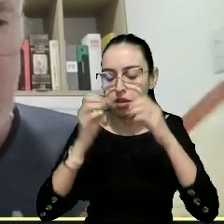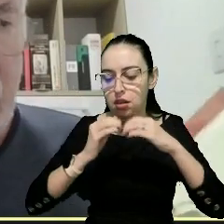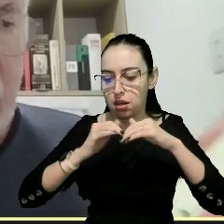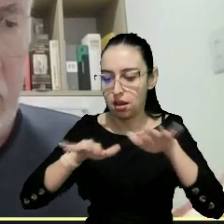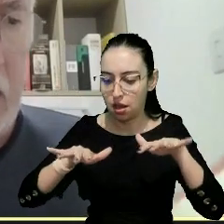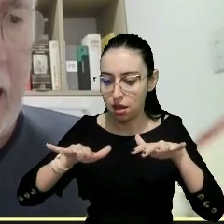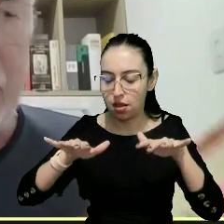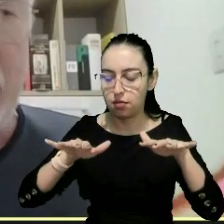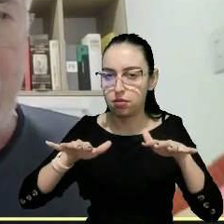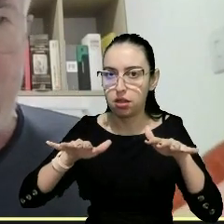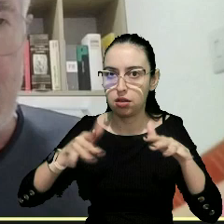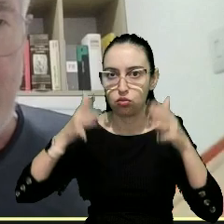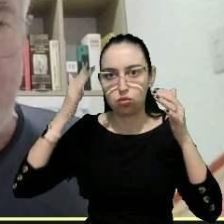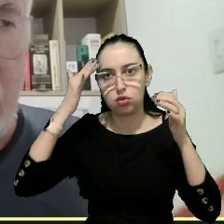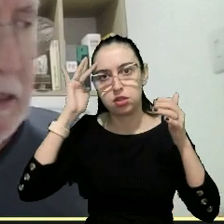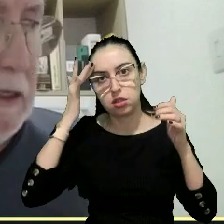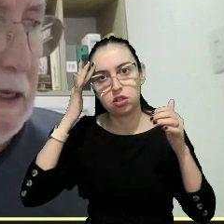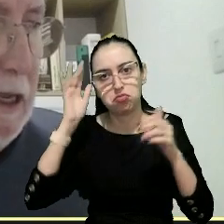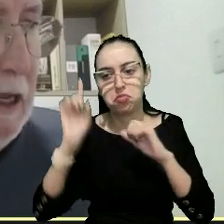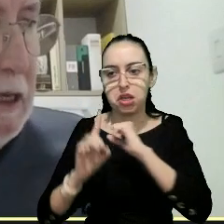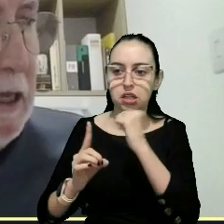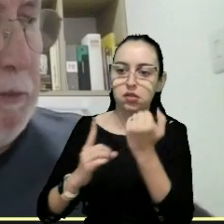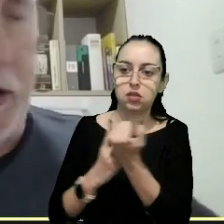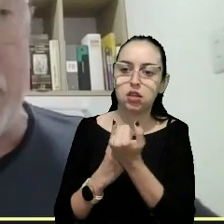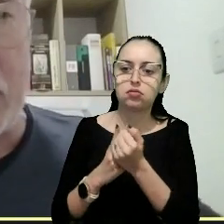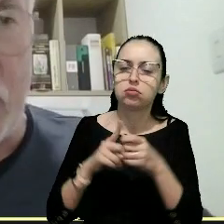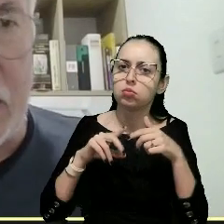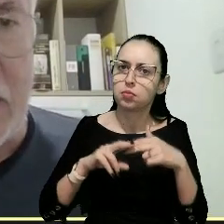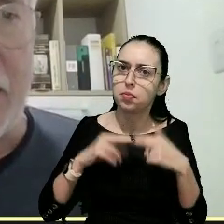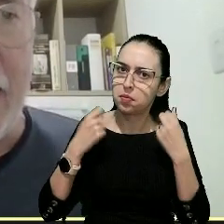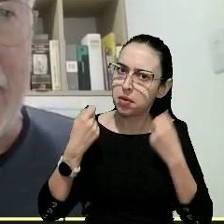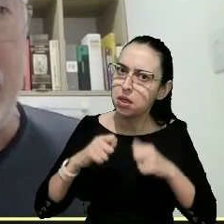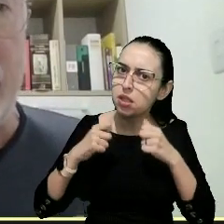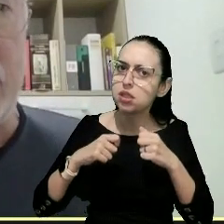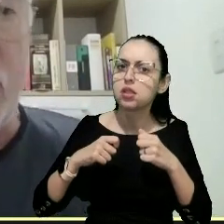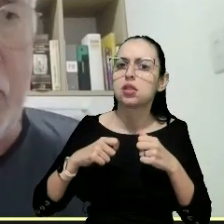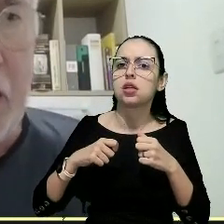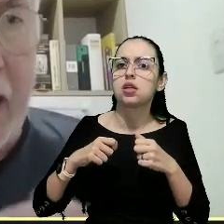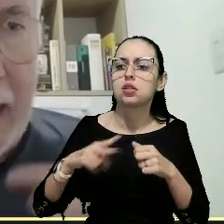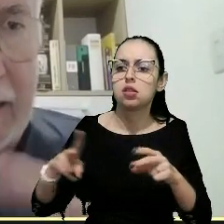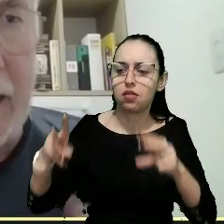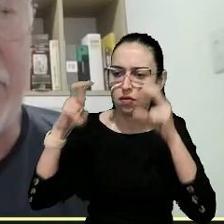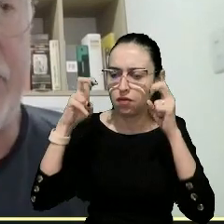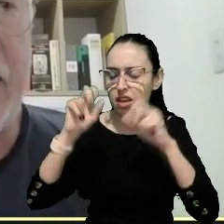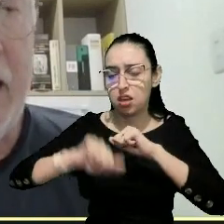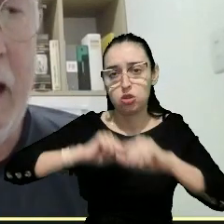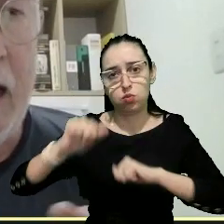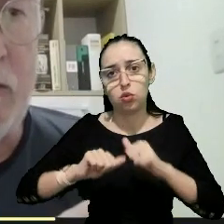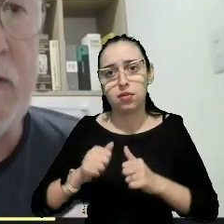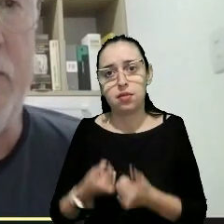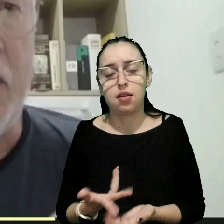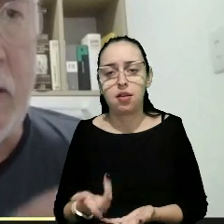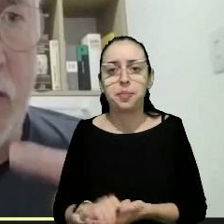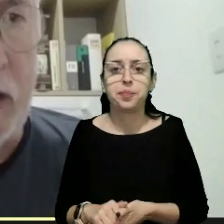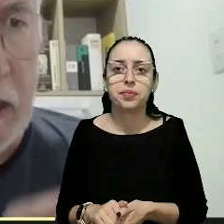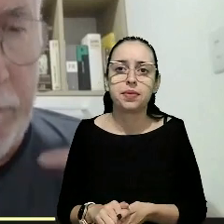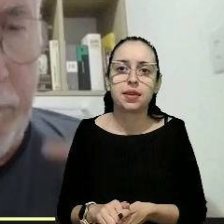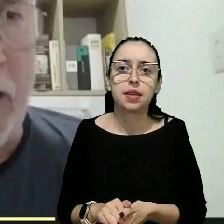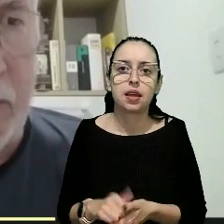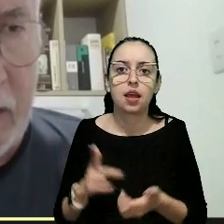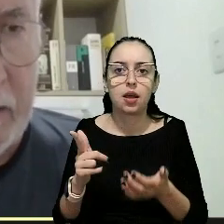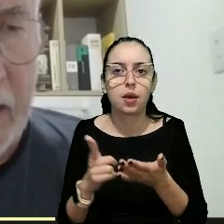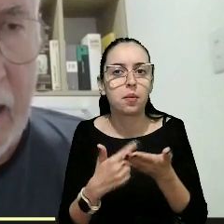interessantes que abrem a nossa cabeça e que a própria sociedade vai ser obrigada a Isso, nos ver de